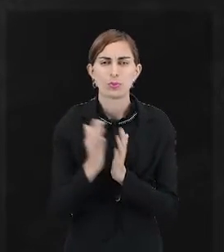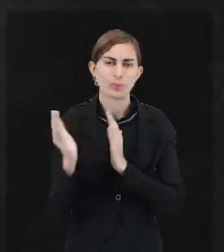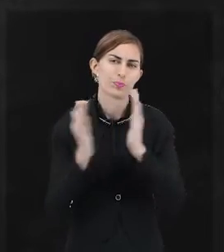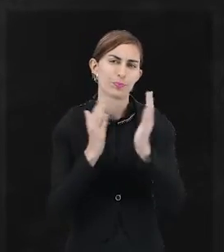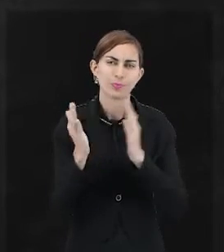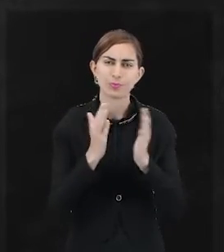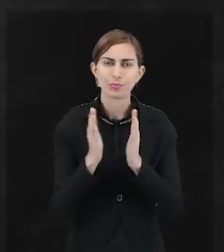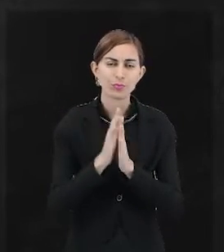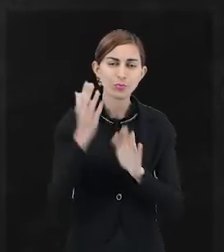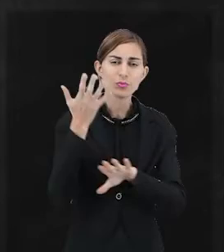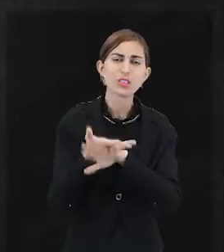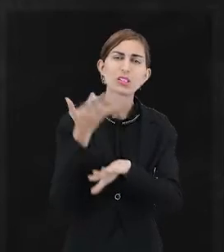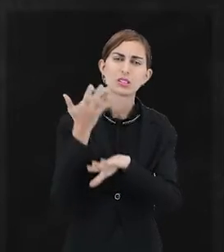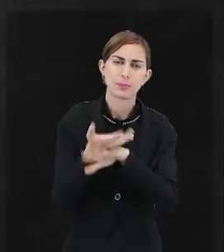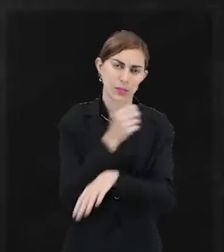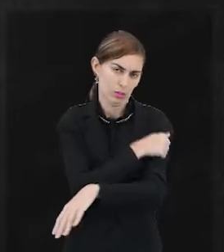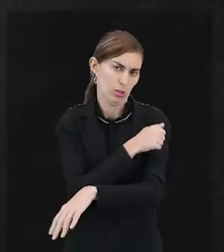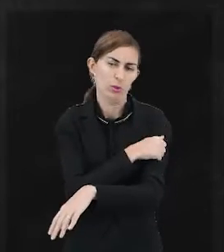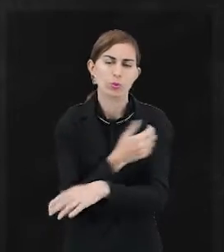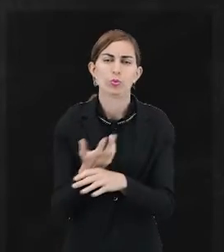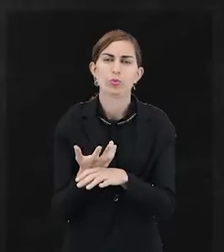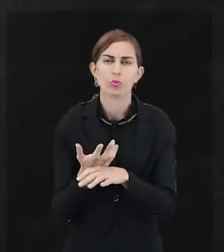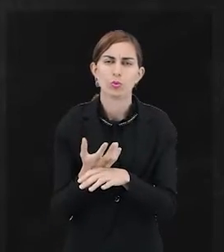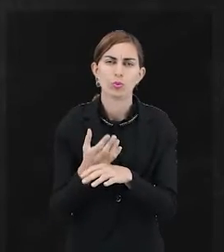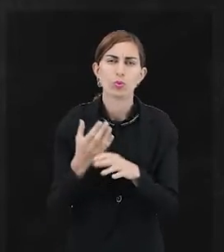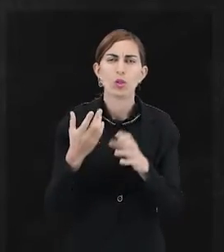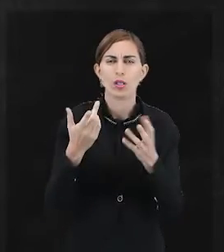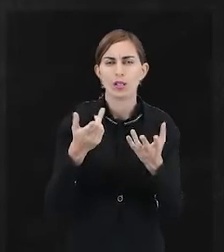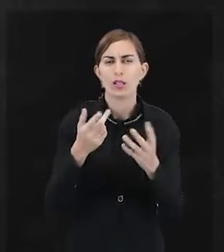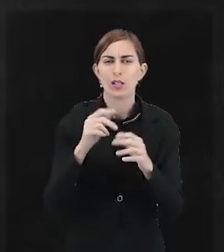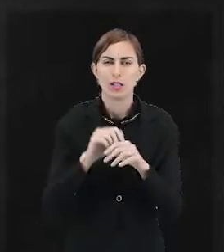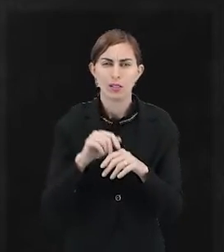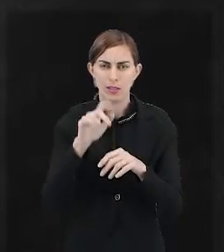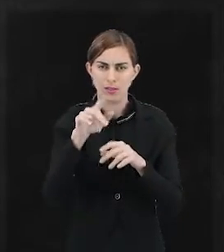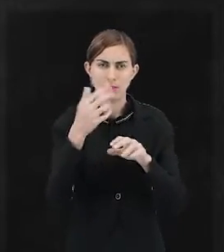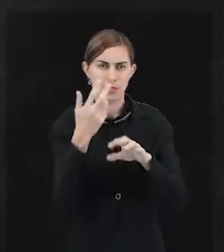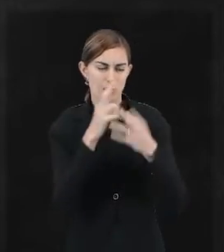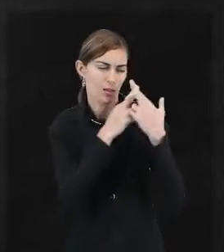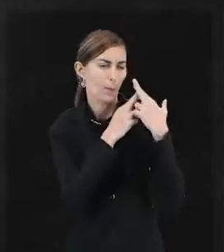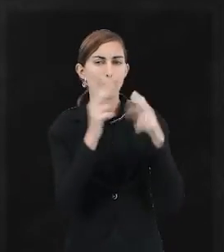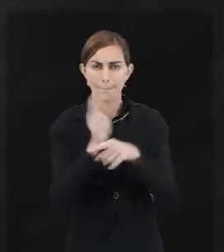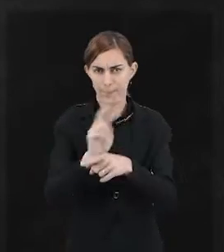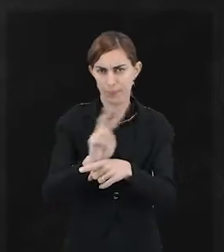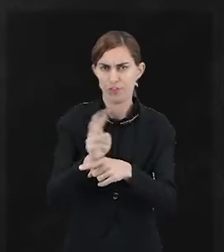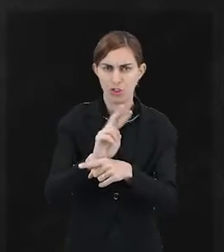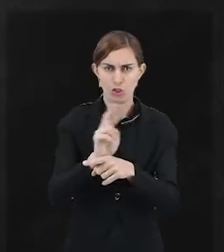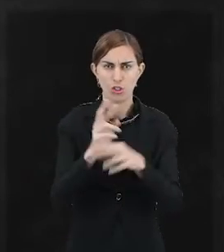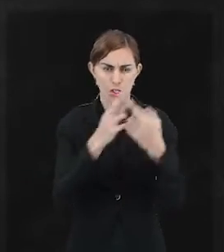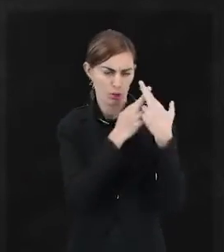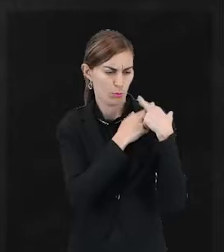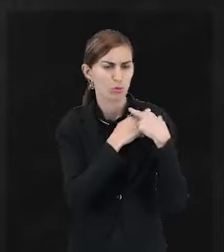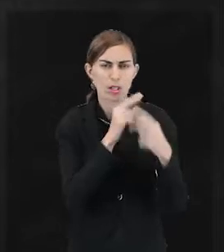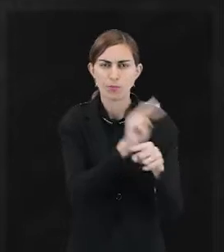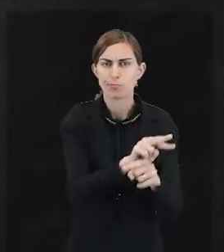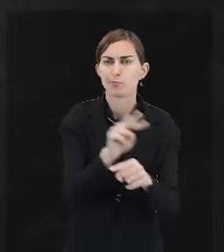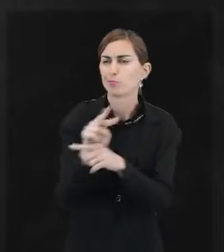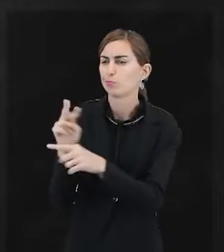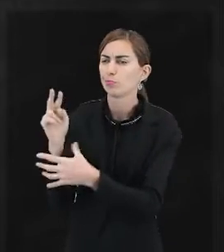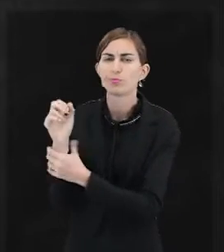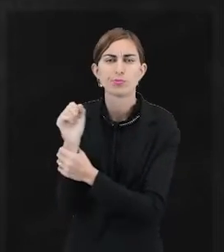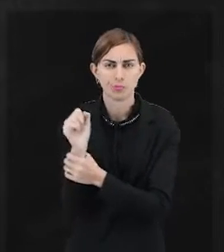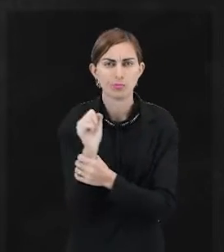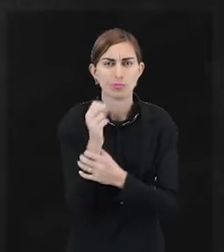uma situação de indisciplina de um aluno. Um porteiro, que é responsável pela segurança, pela manutenção da ordem, vai ler